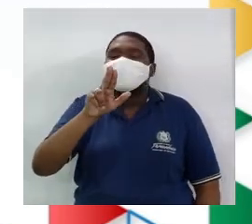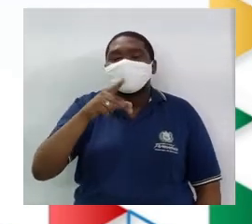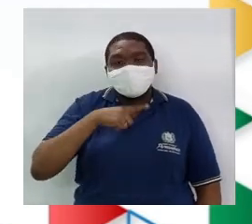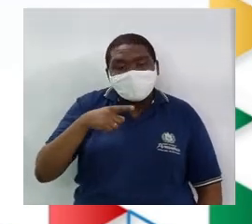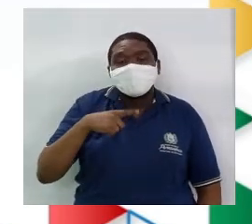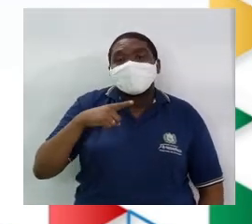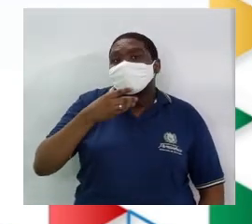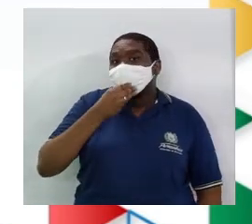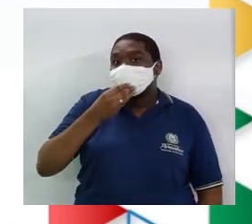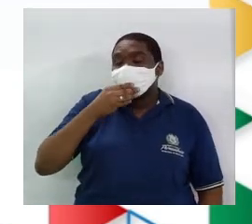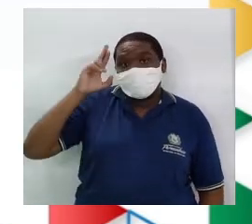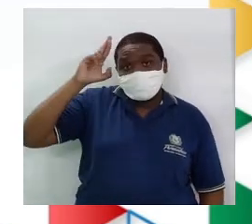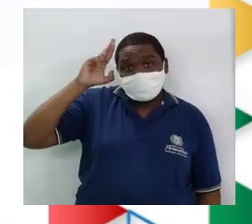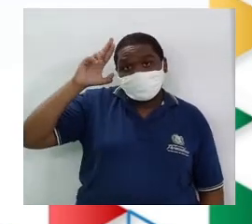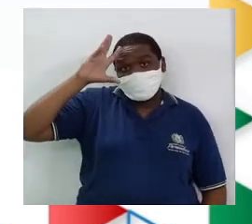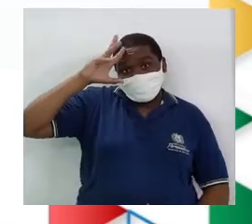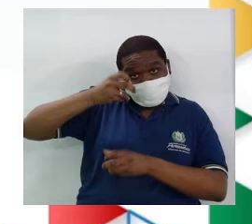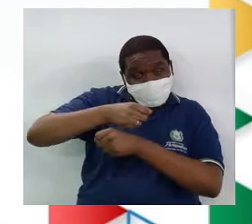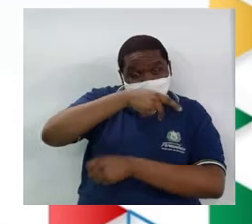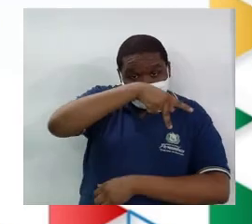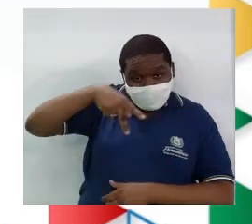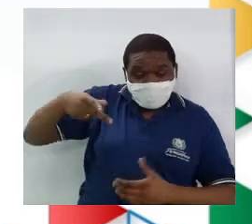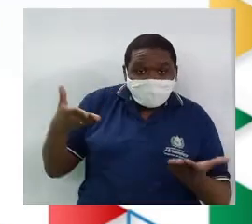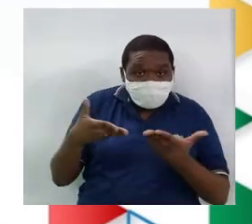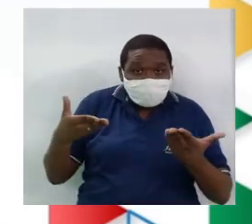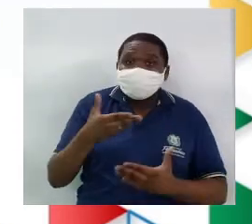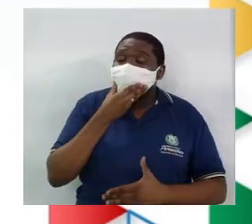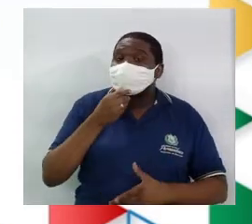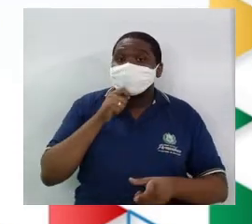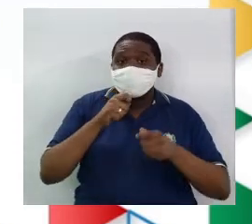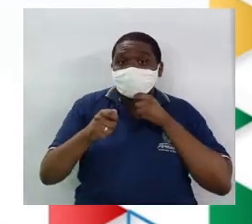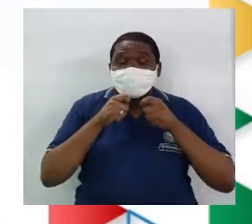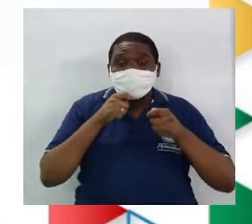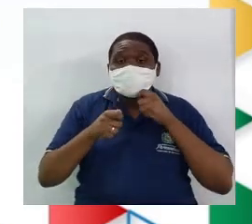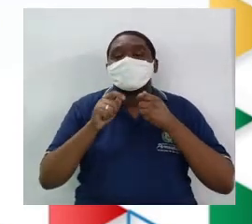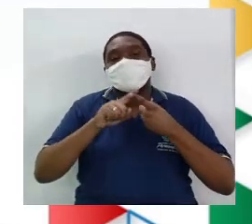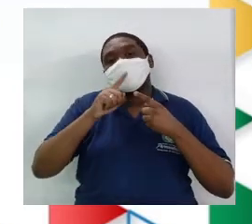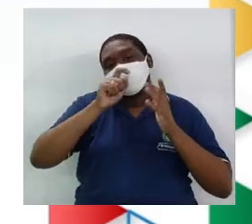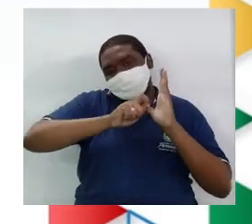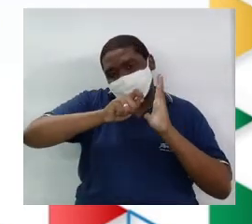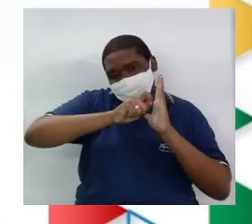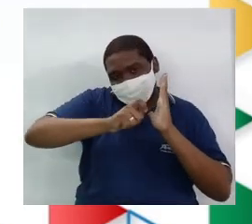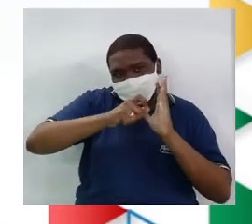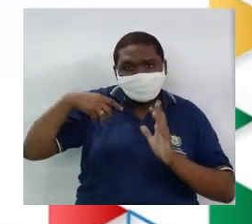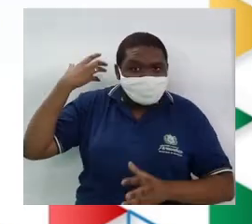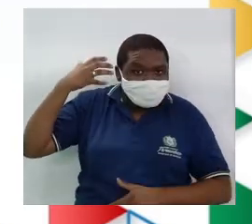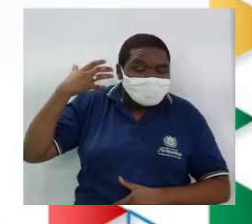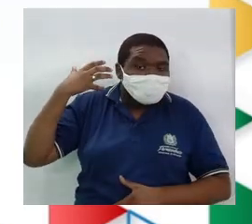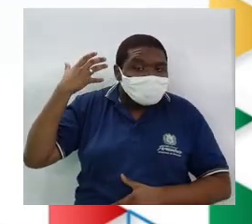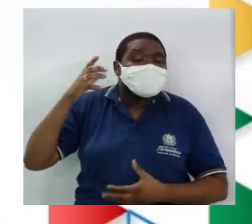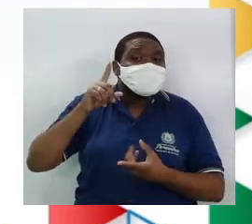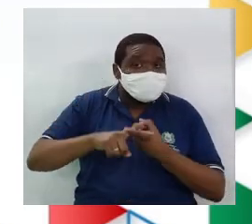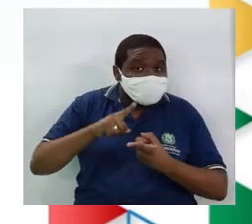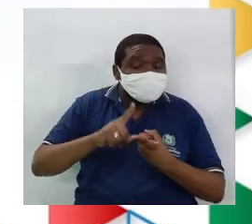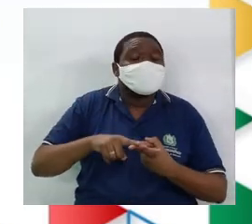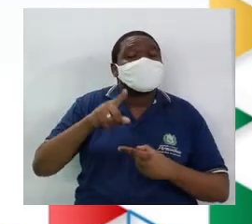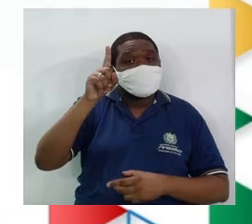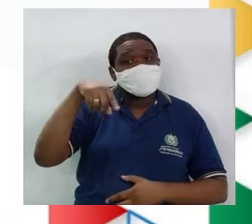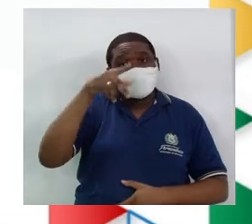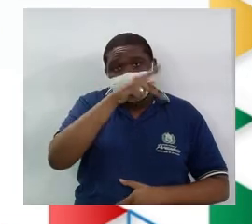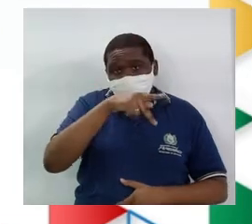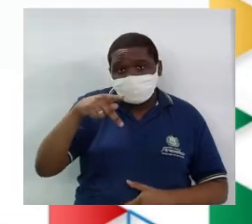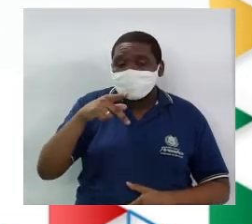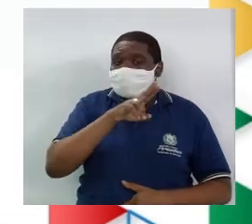como diretor presidente atual o jornalista, escritor e radialista e também